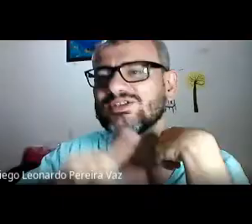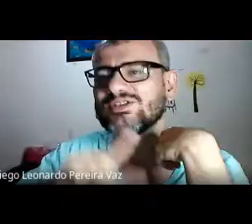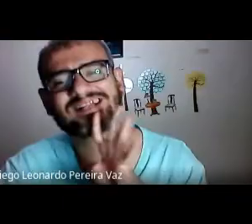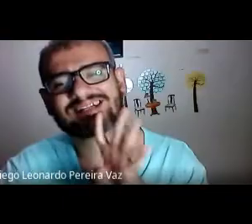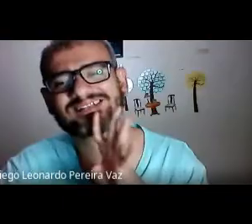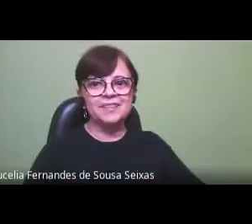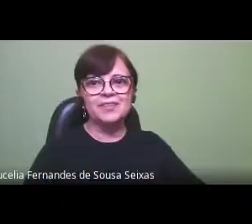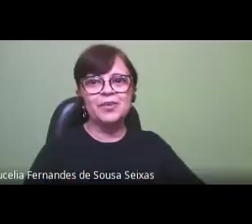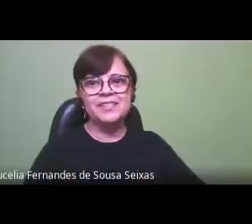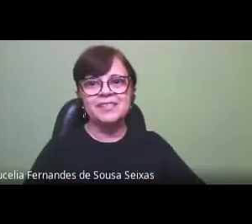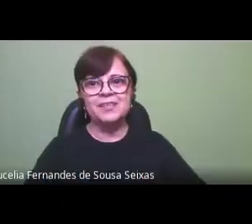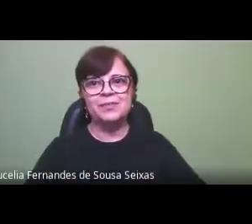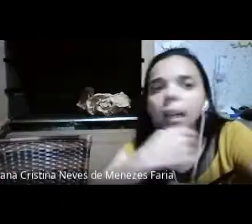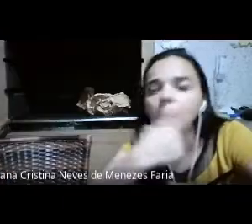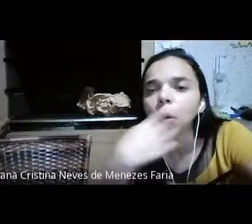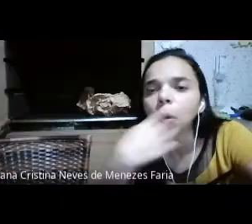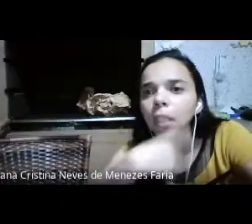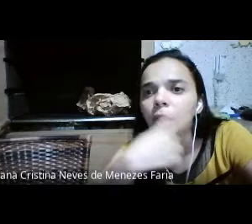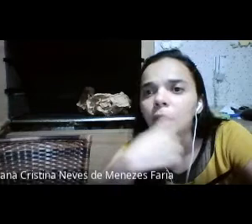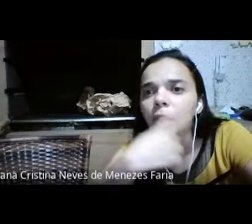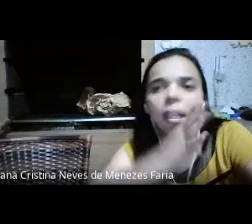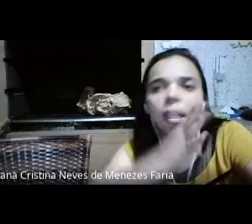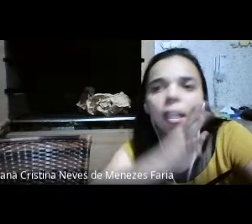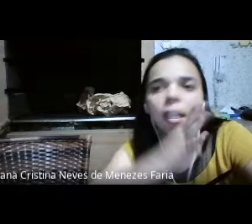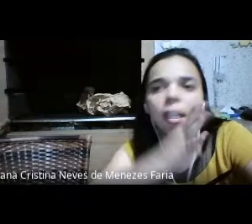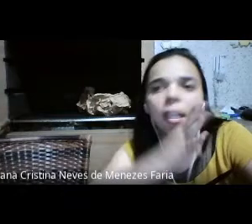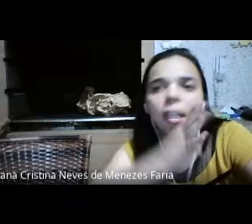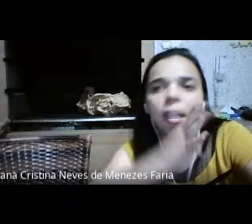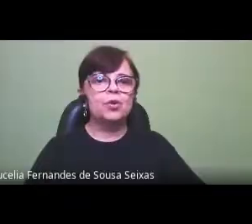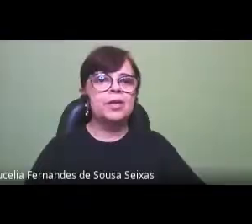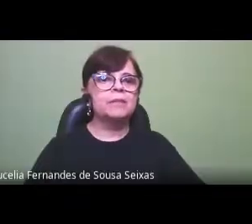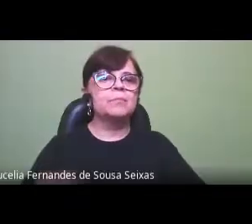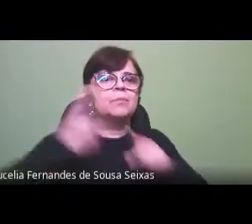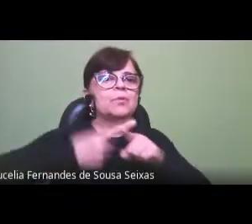A Joana acertou. Conhecer. Ah, mas por que que tá com a boquinha de tristeza?